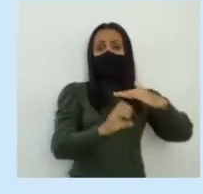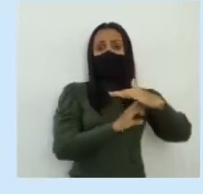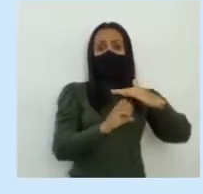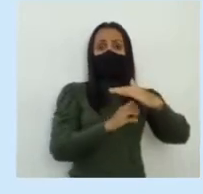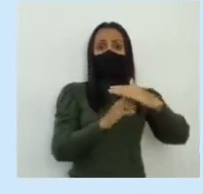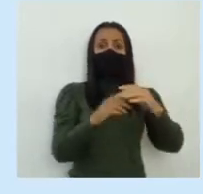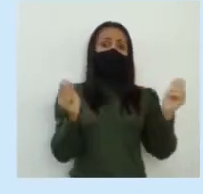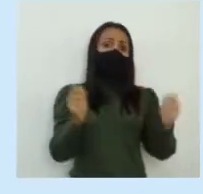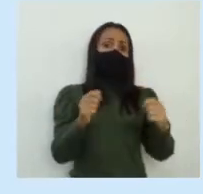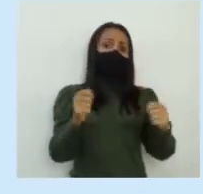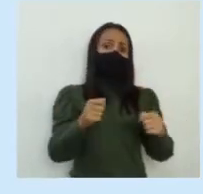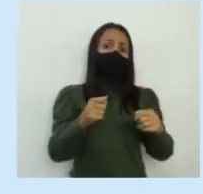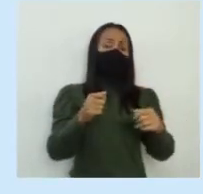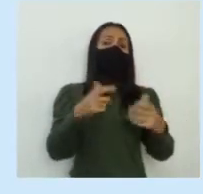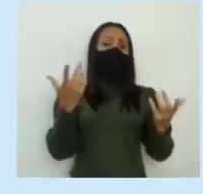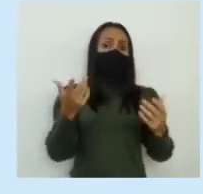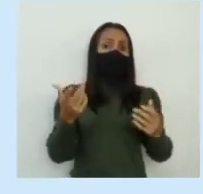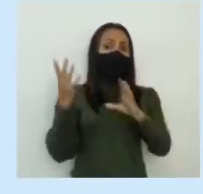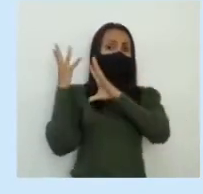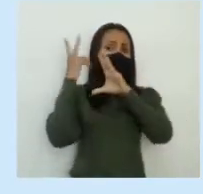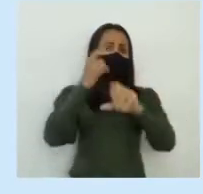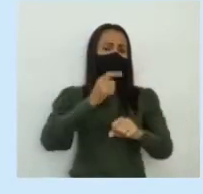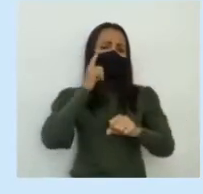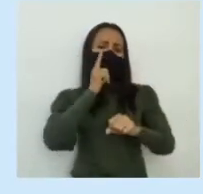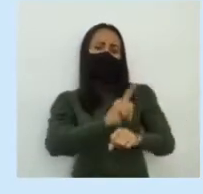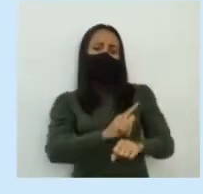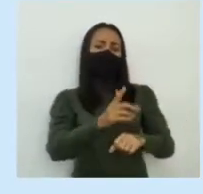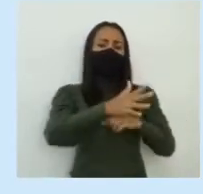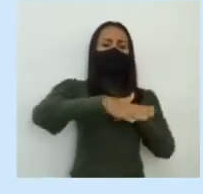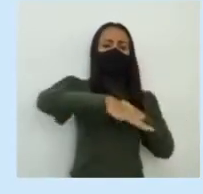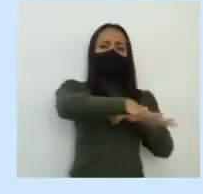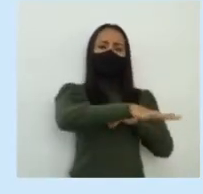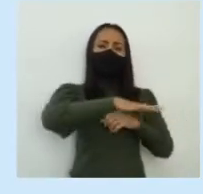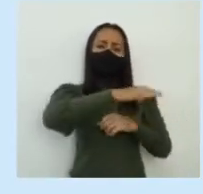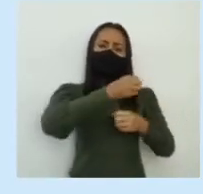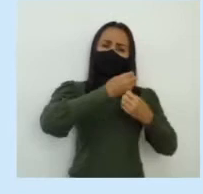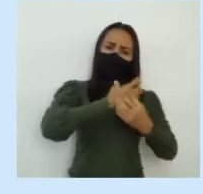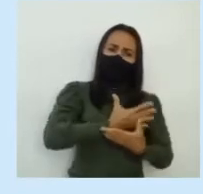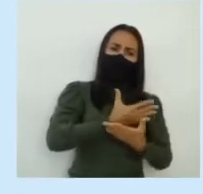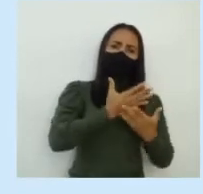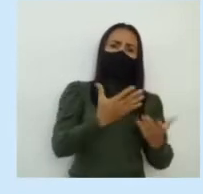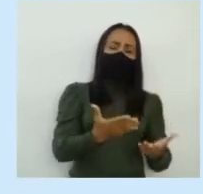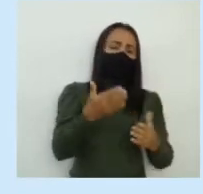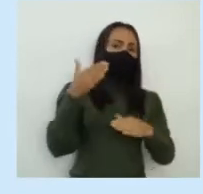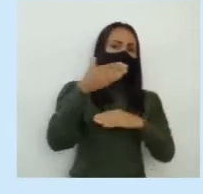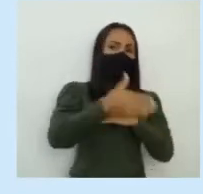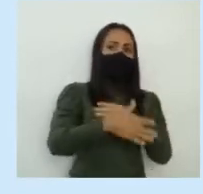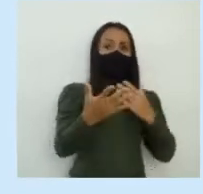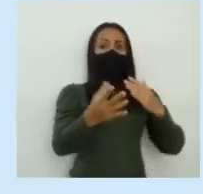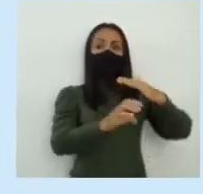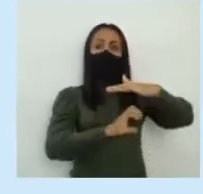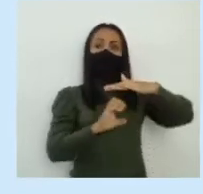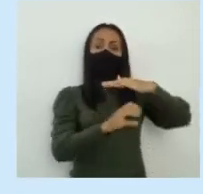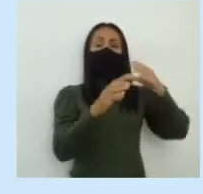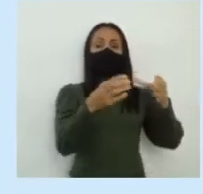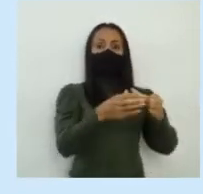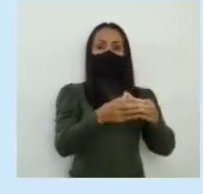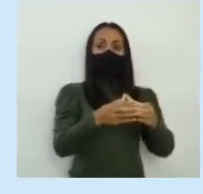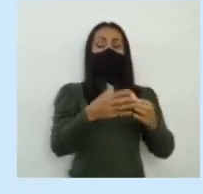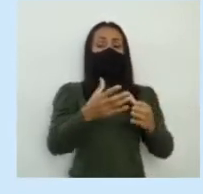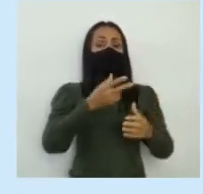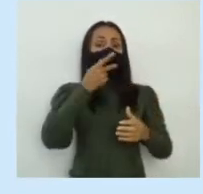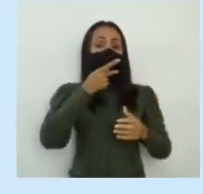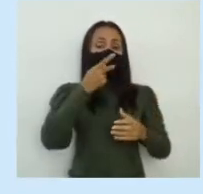dar resultados, ele vai realmente estar bem ambientado, ele vai saber que faz parte daquela equipe. Então, quando a gente fala